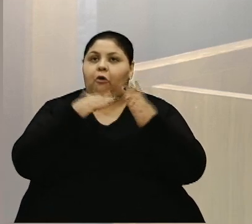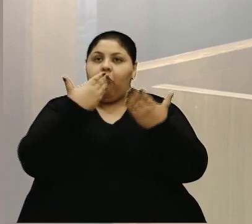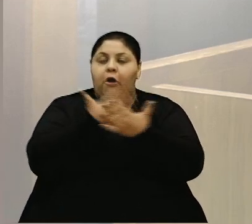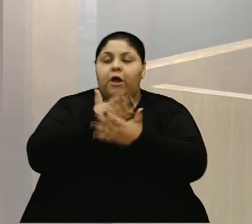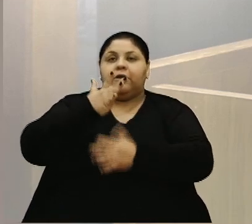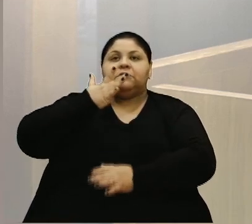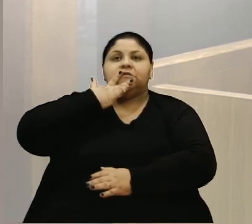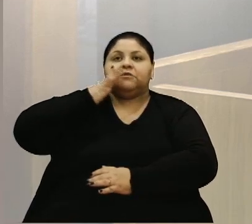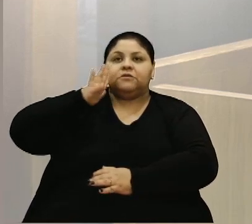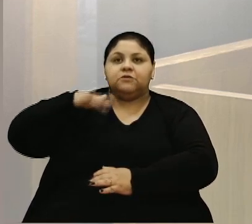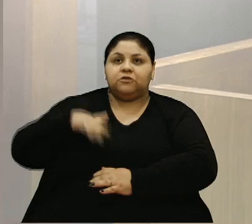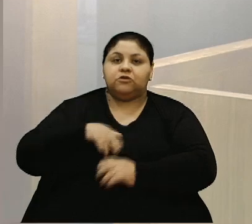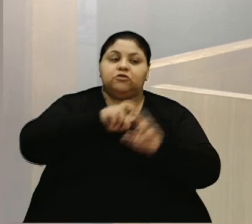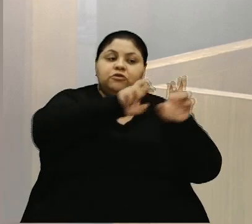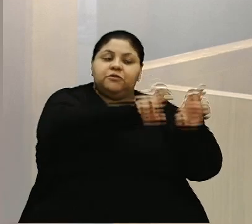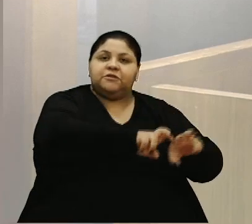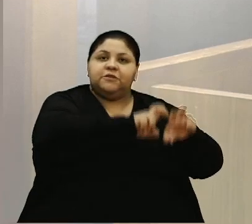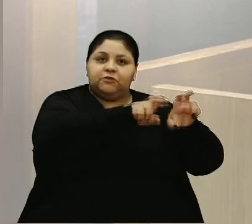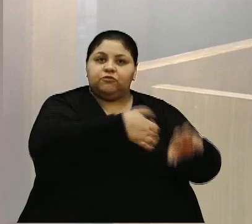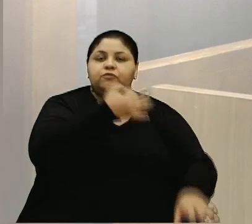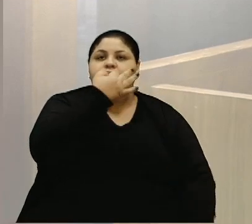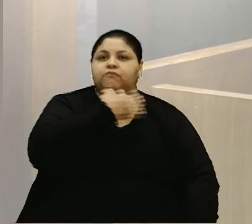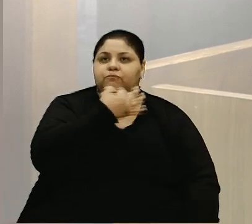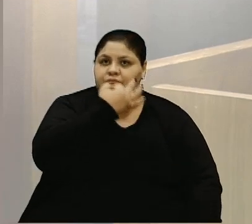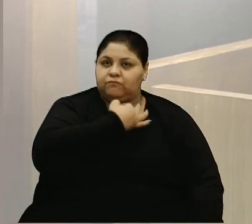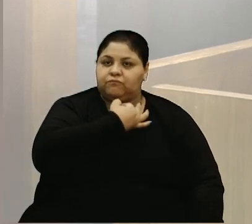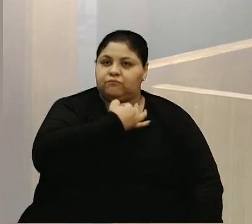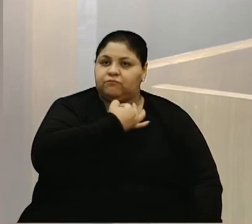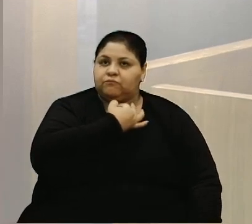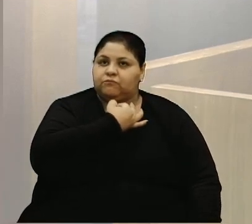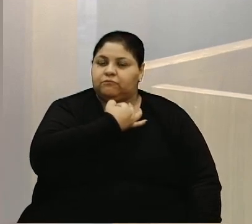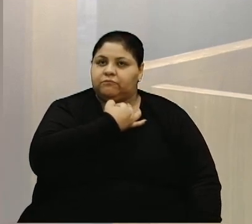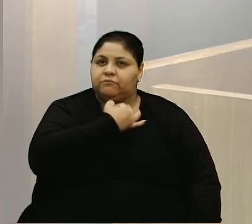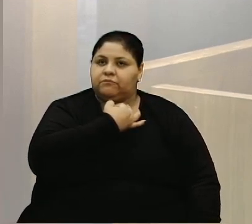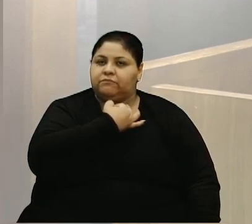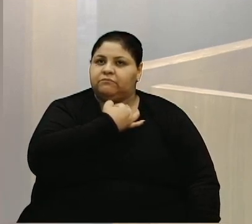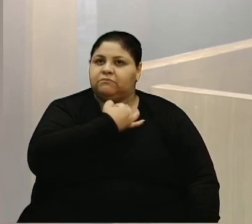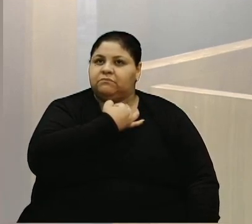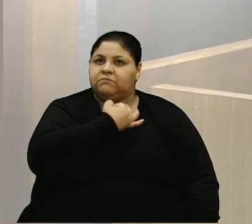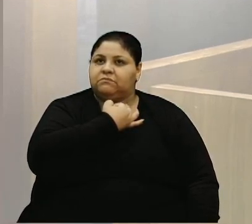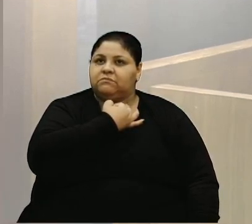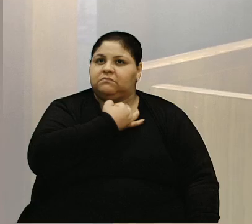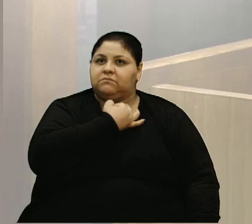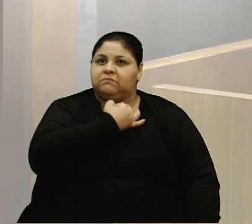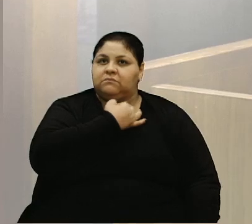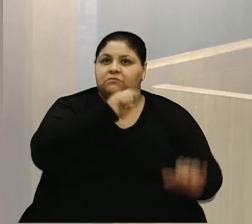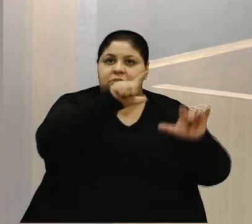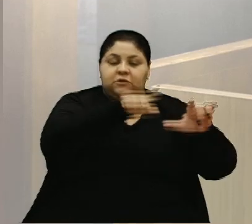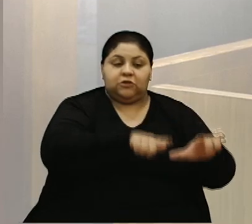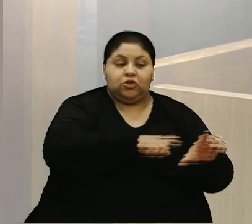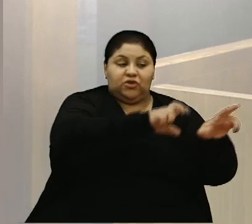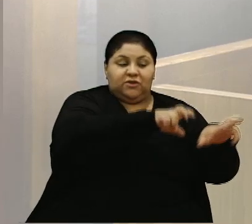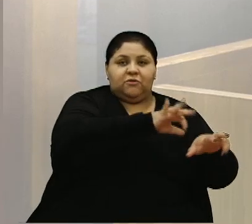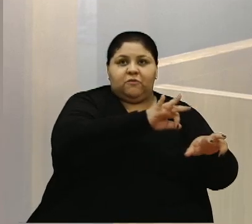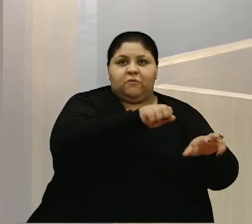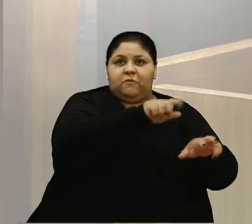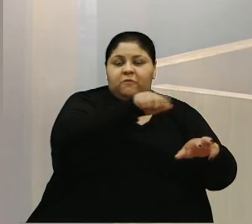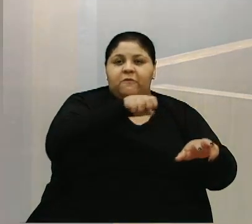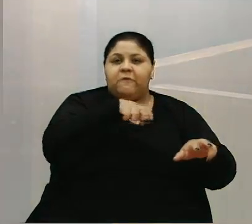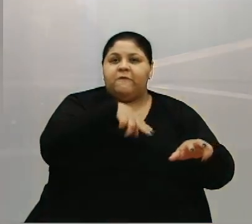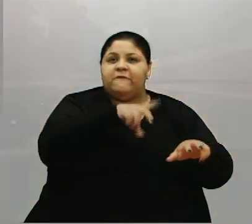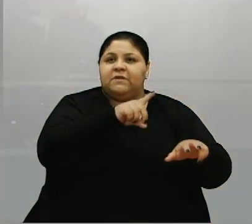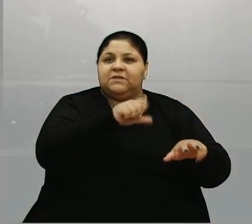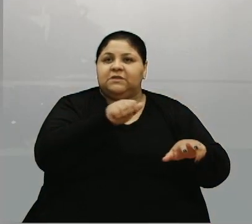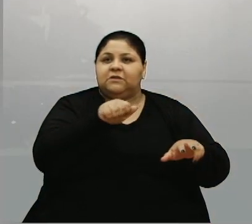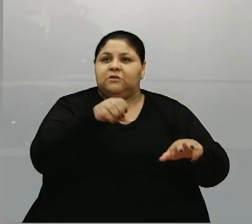infantil do interior de Caxias do Sul. É na localidade de Fazenda Souza. Tenho certeza